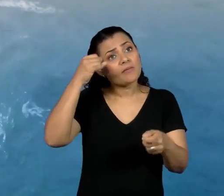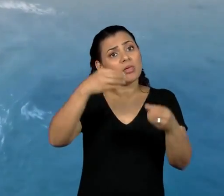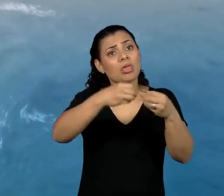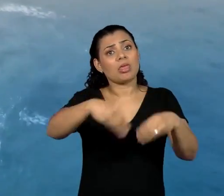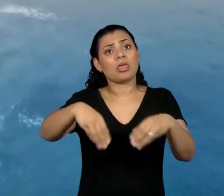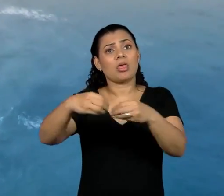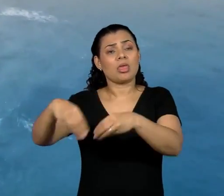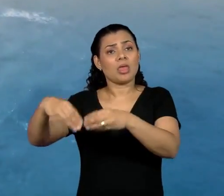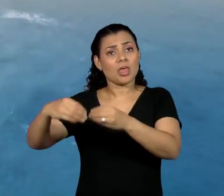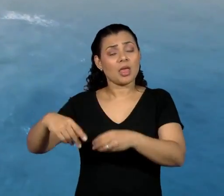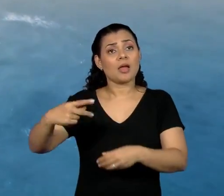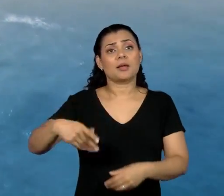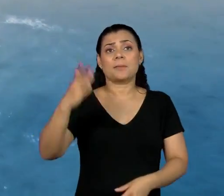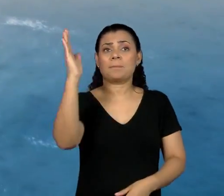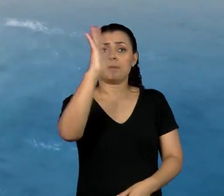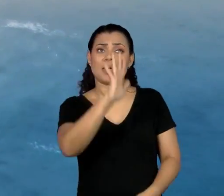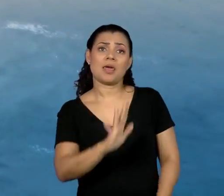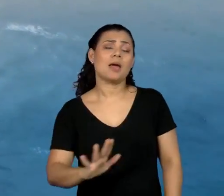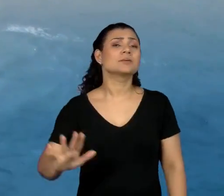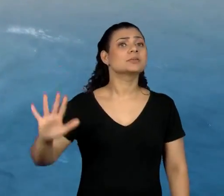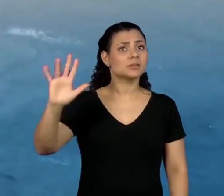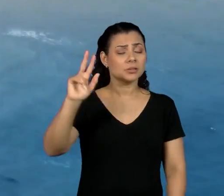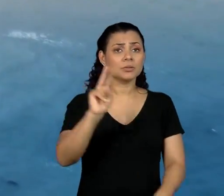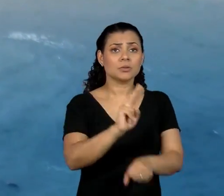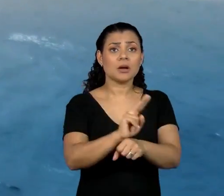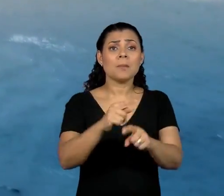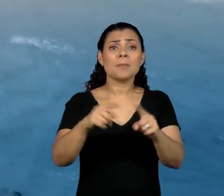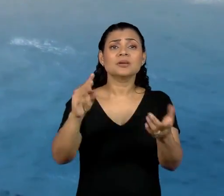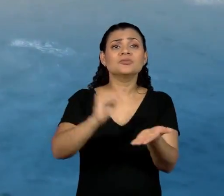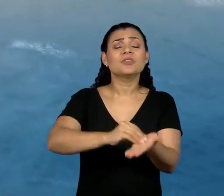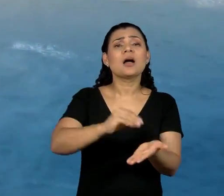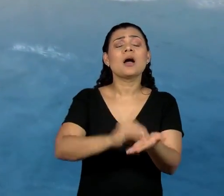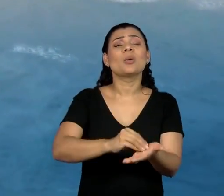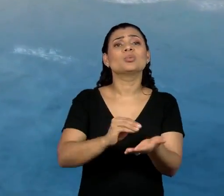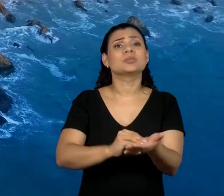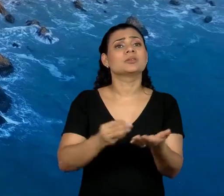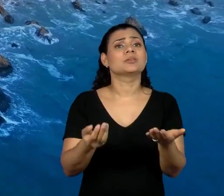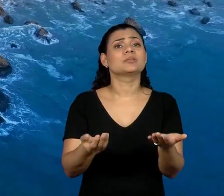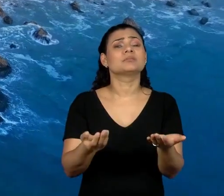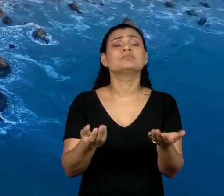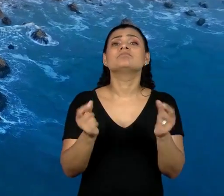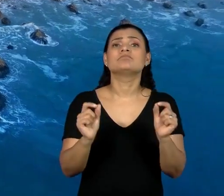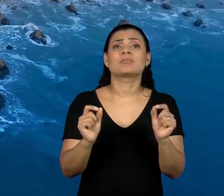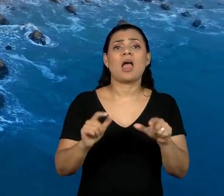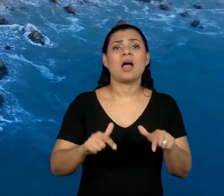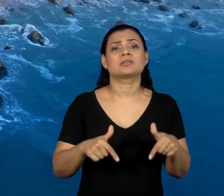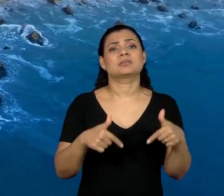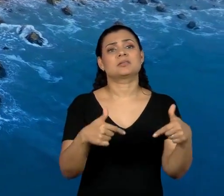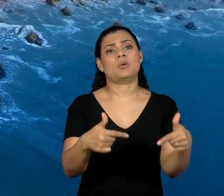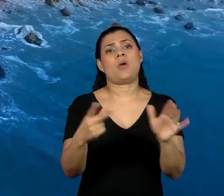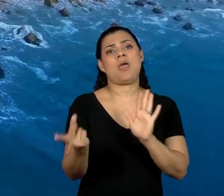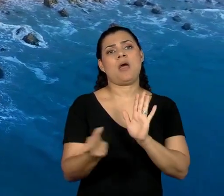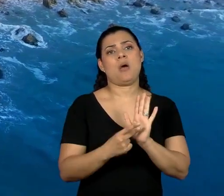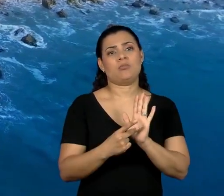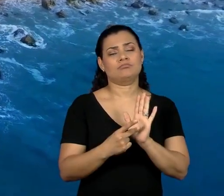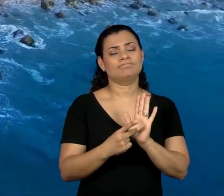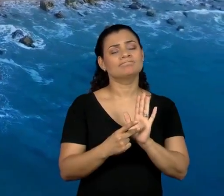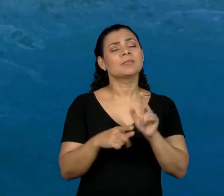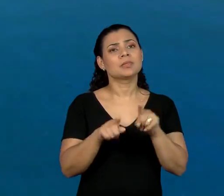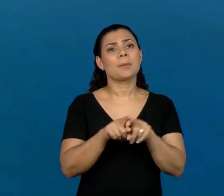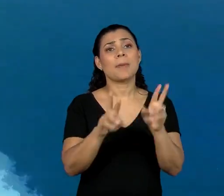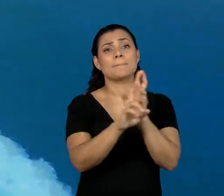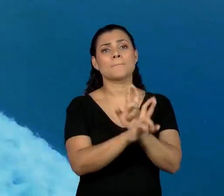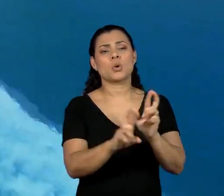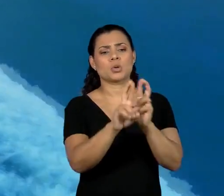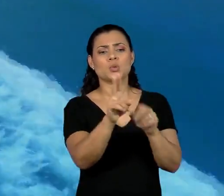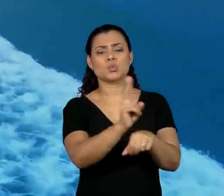e marinha do Brasil. Entretanto, falta-nos maior implementação e